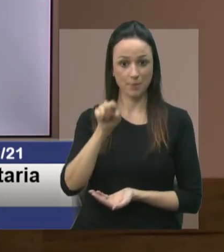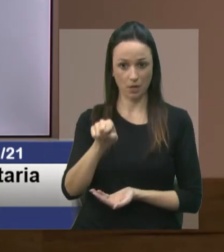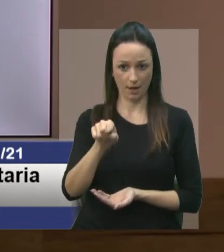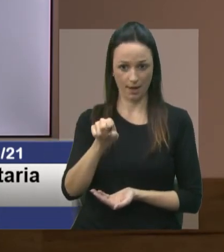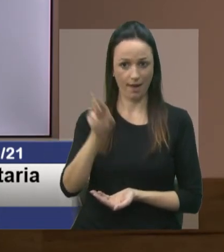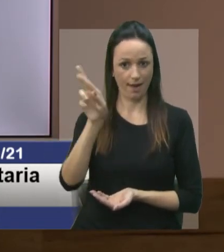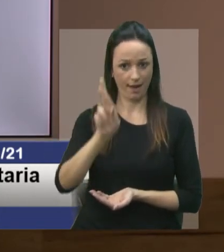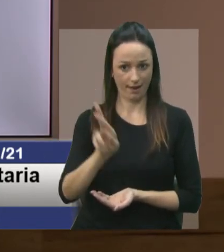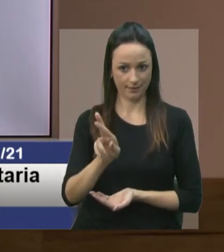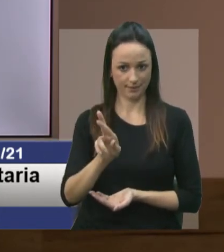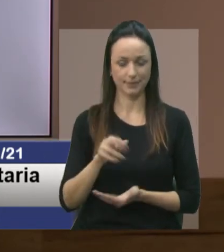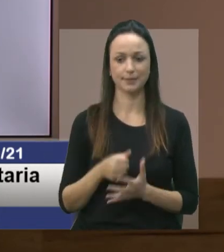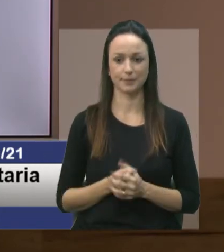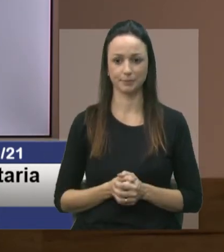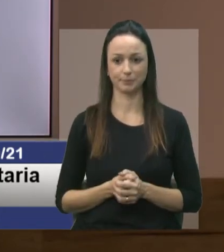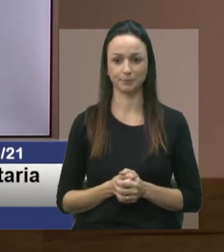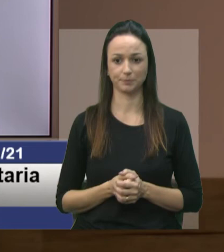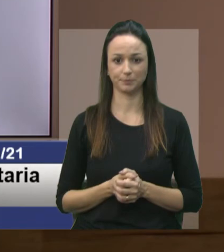R$ 471.945.000,